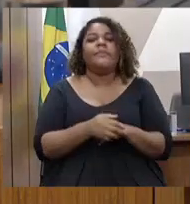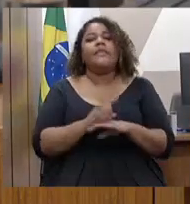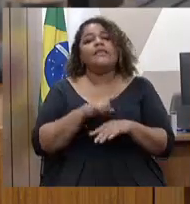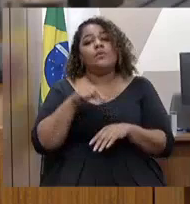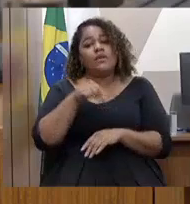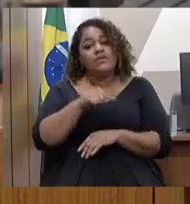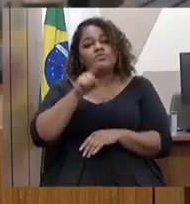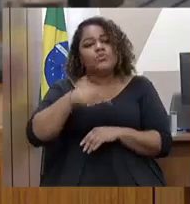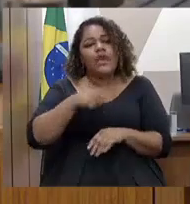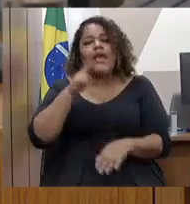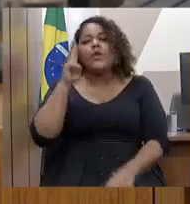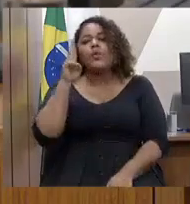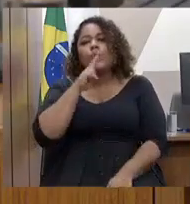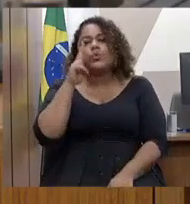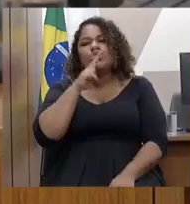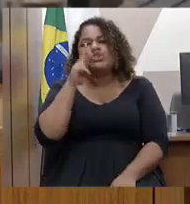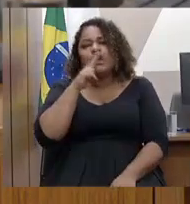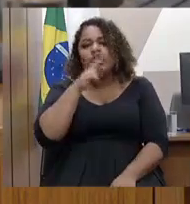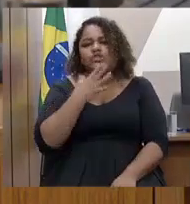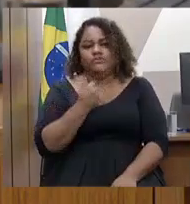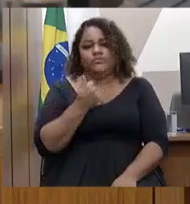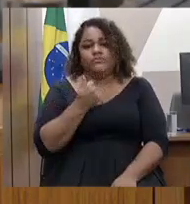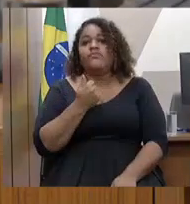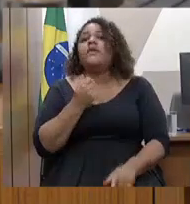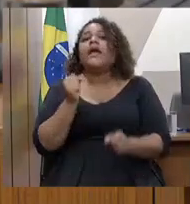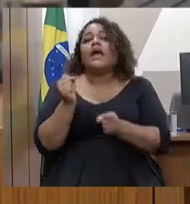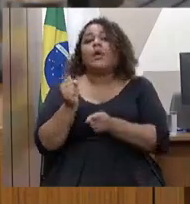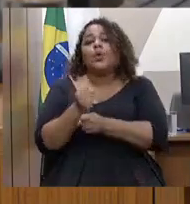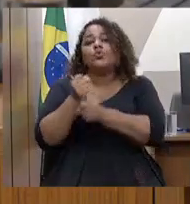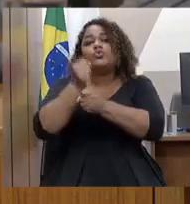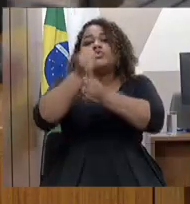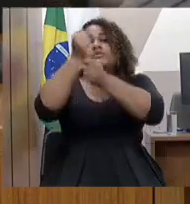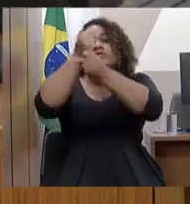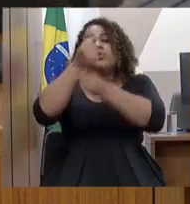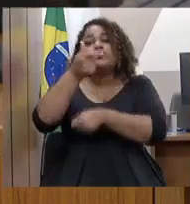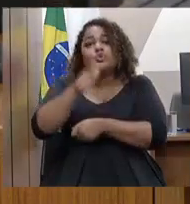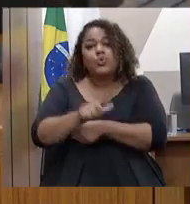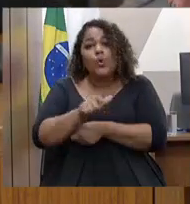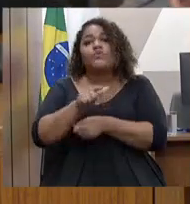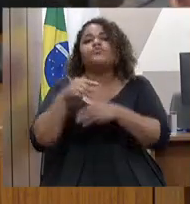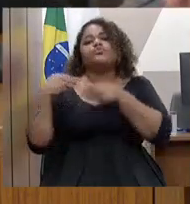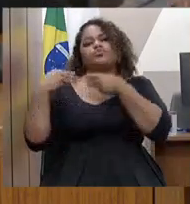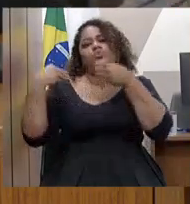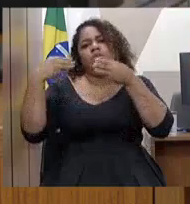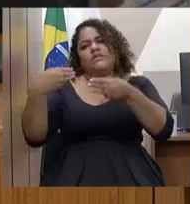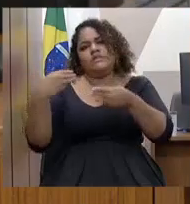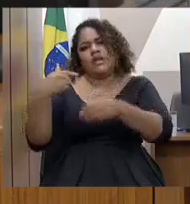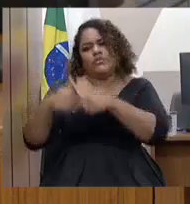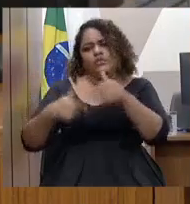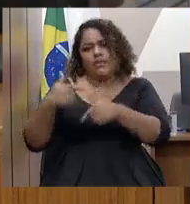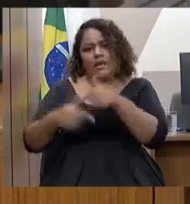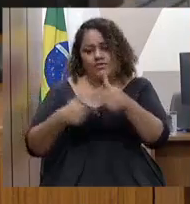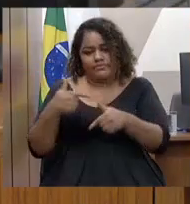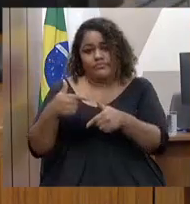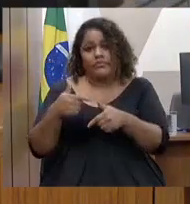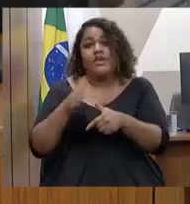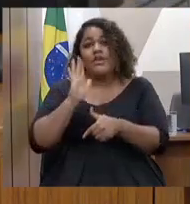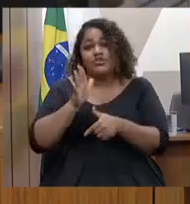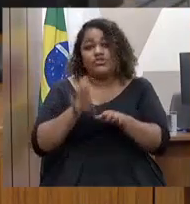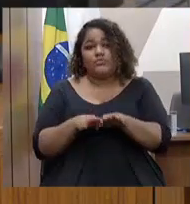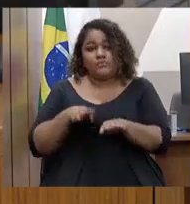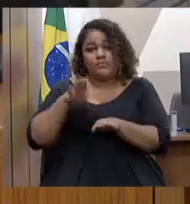urgente reconstrução a reestruturação do ministério do trabalho já deu o primeiro passo ela agora existe